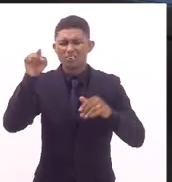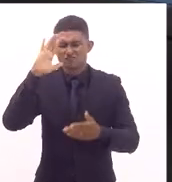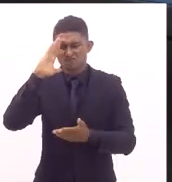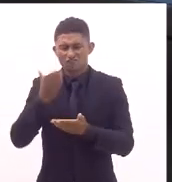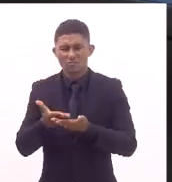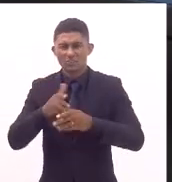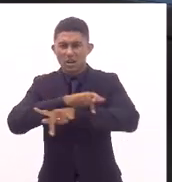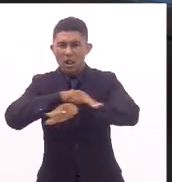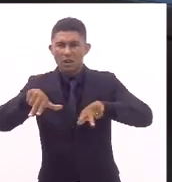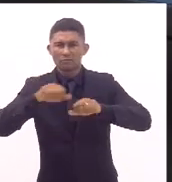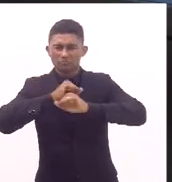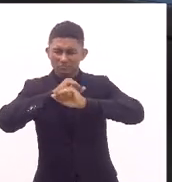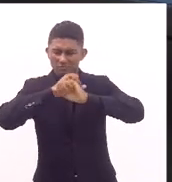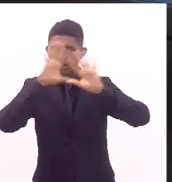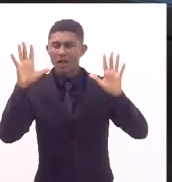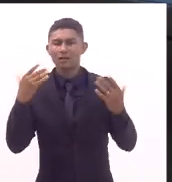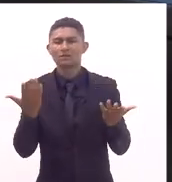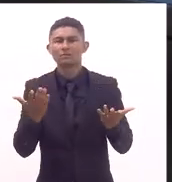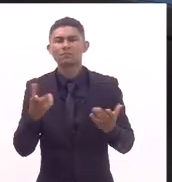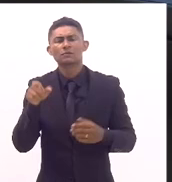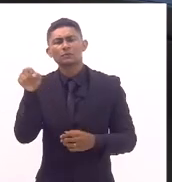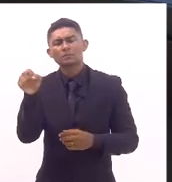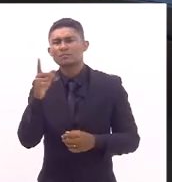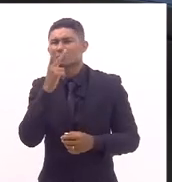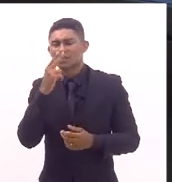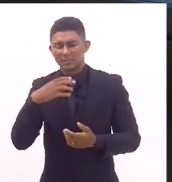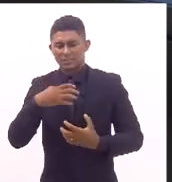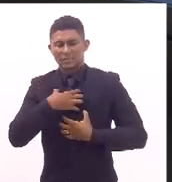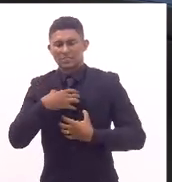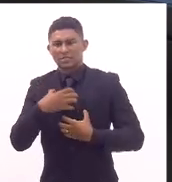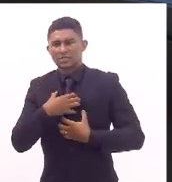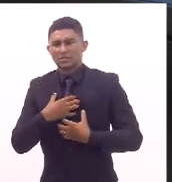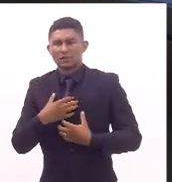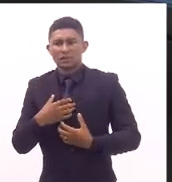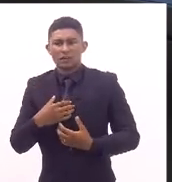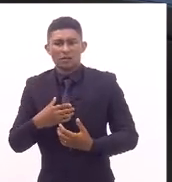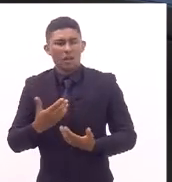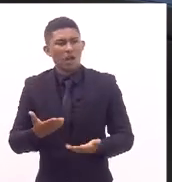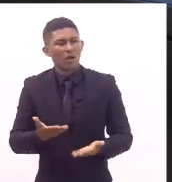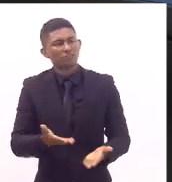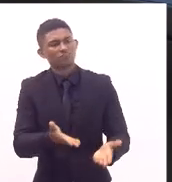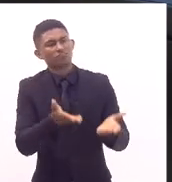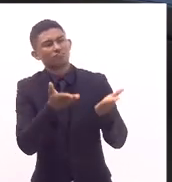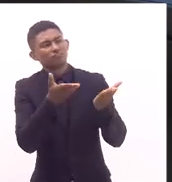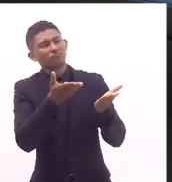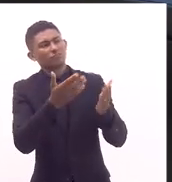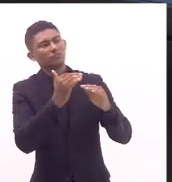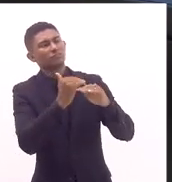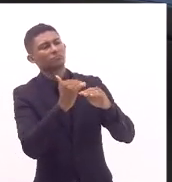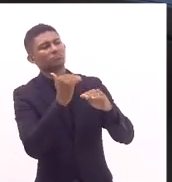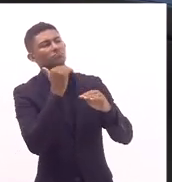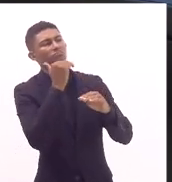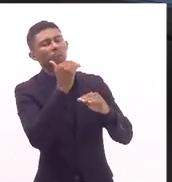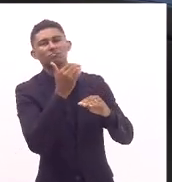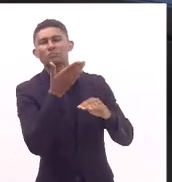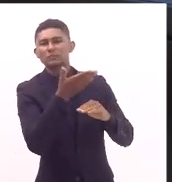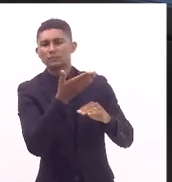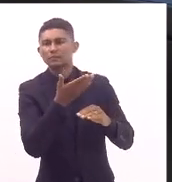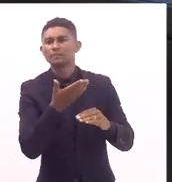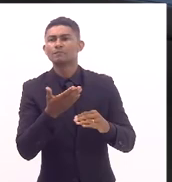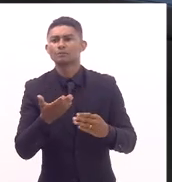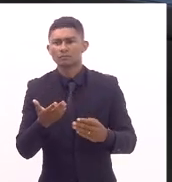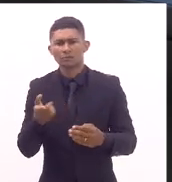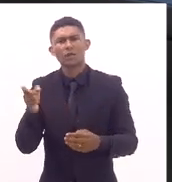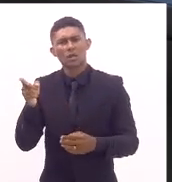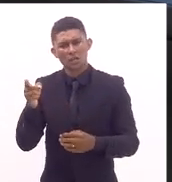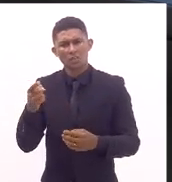acreditava que você incomodava de chegar lá a vossa excelência ele não